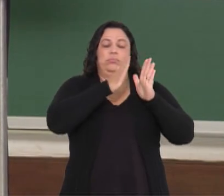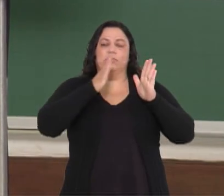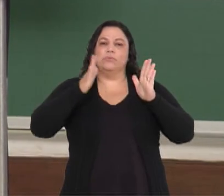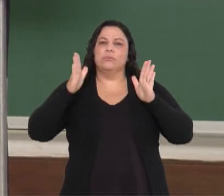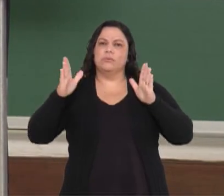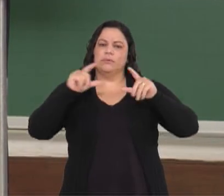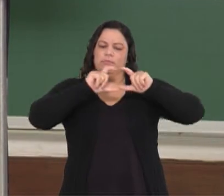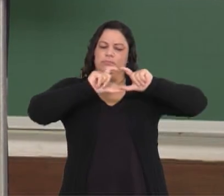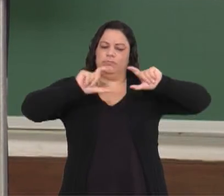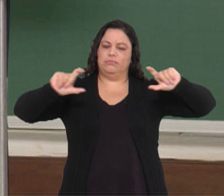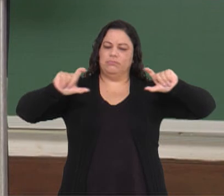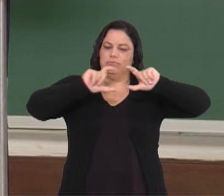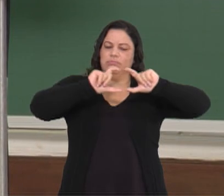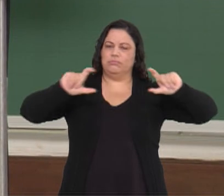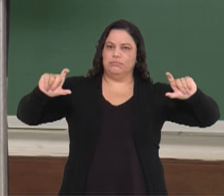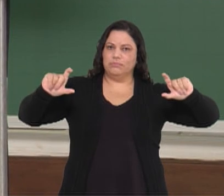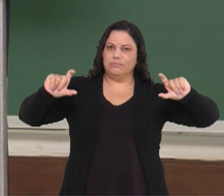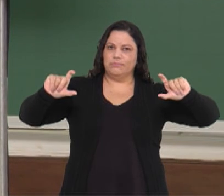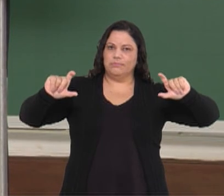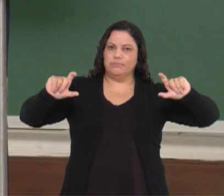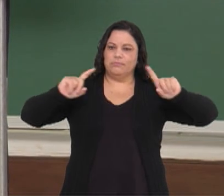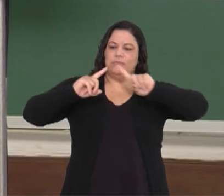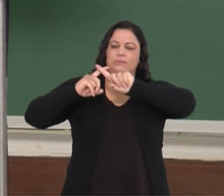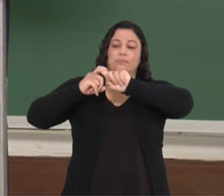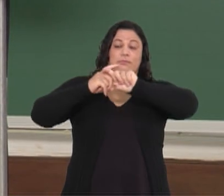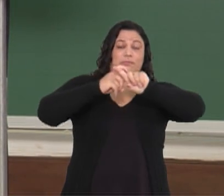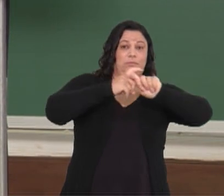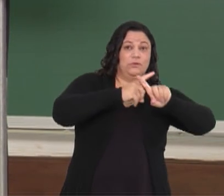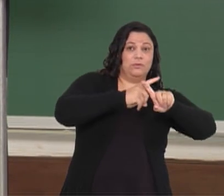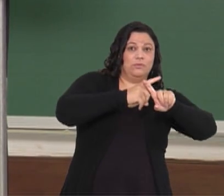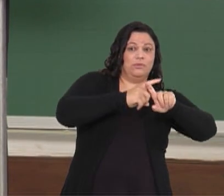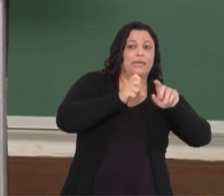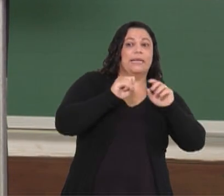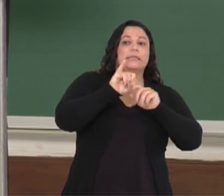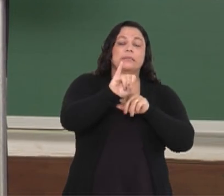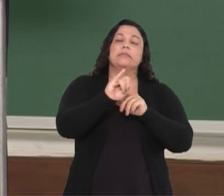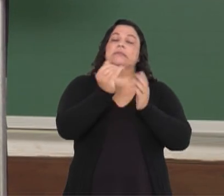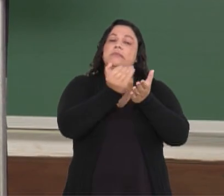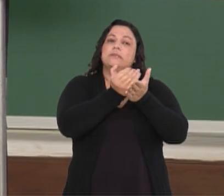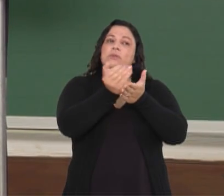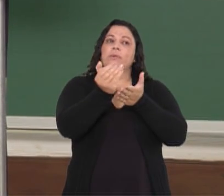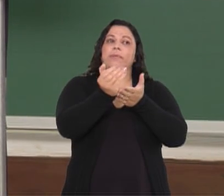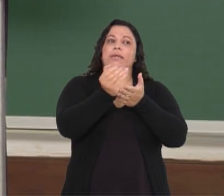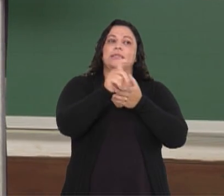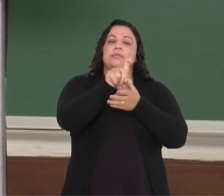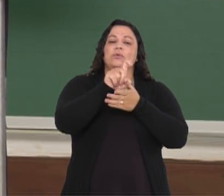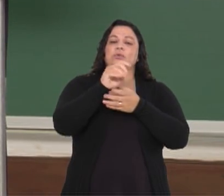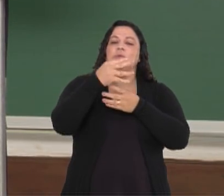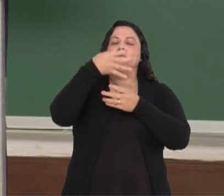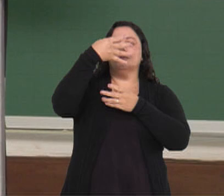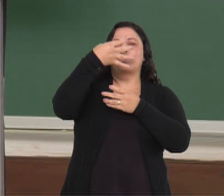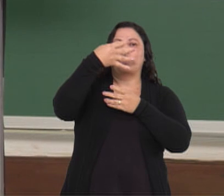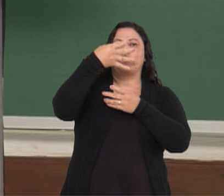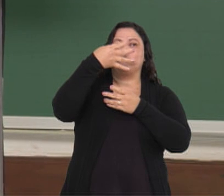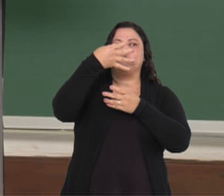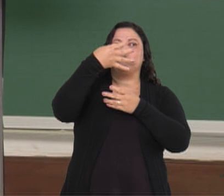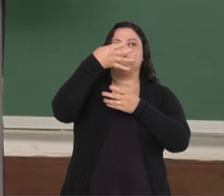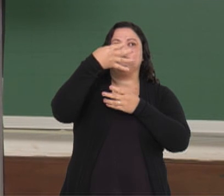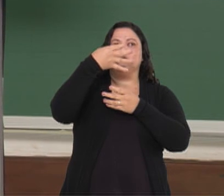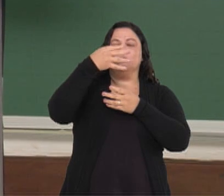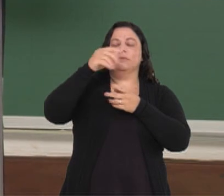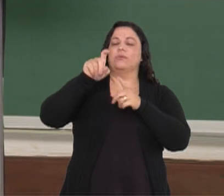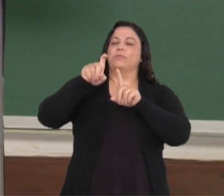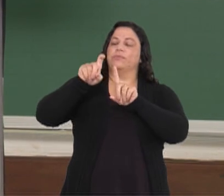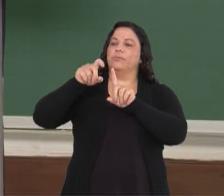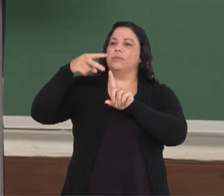maneira inteira. Se ele começa no x à quarta, coeficiente 3, coeficiente 2, coeficiente 1, coeficiente 0. Ou